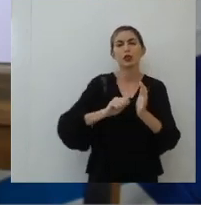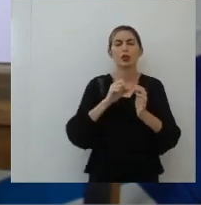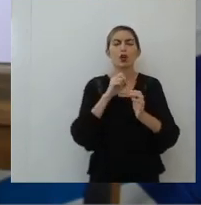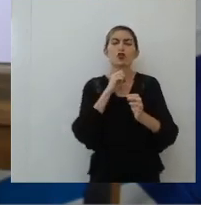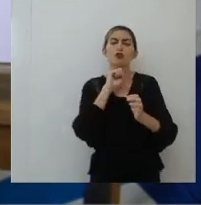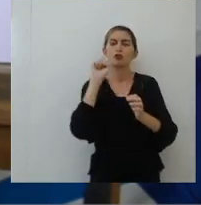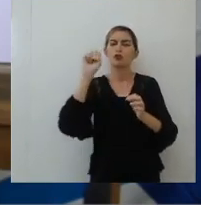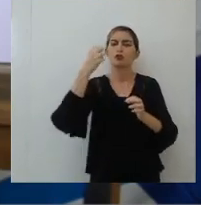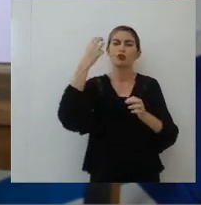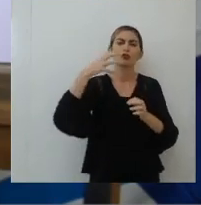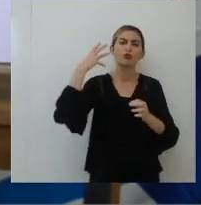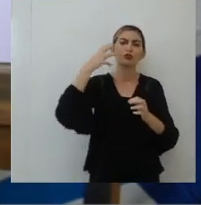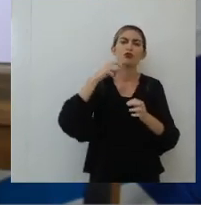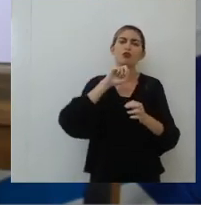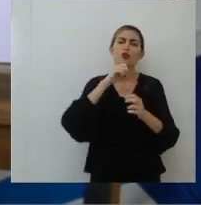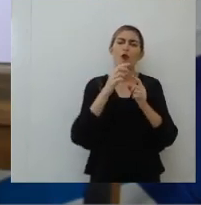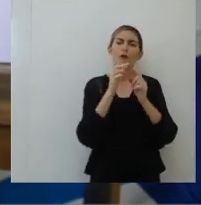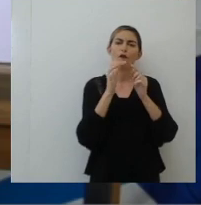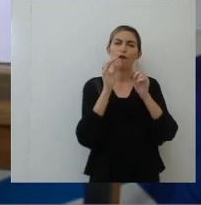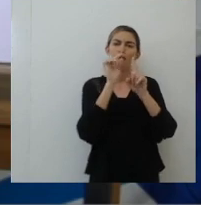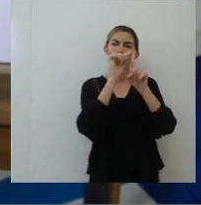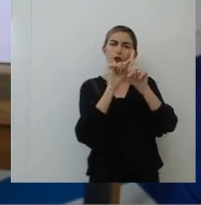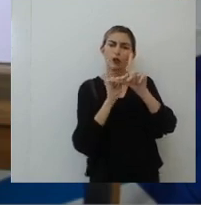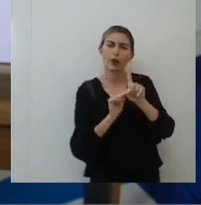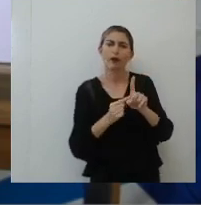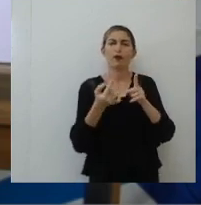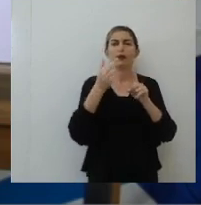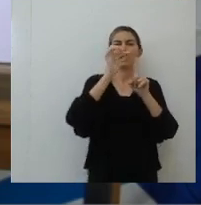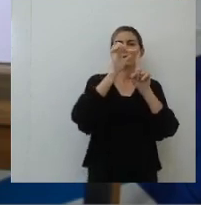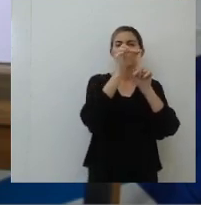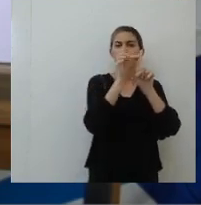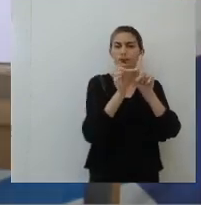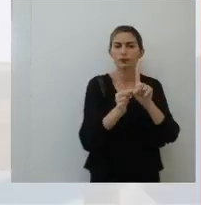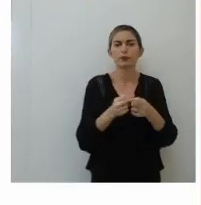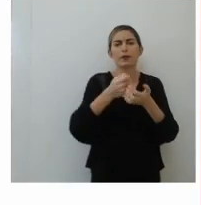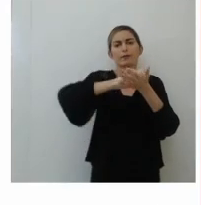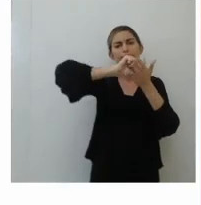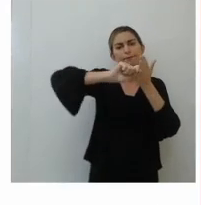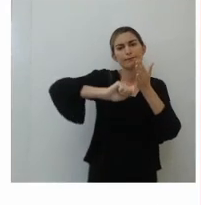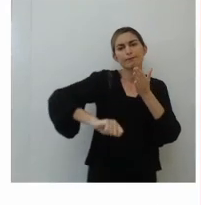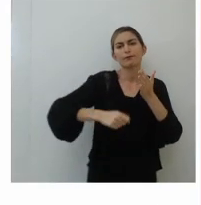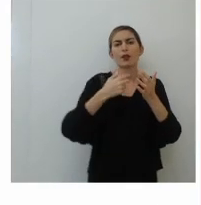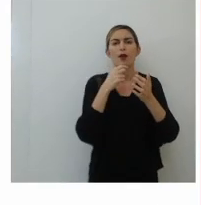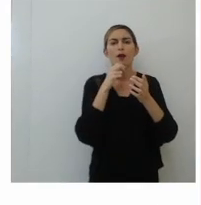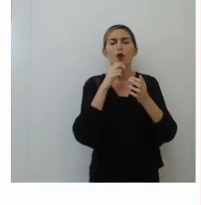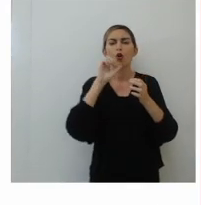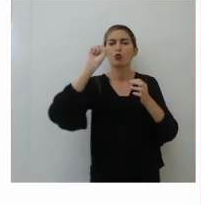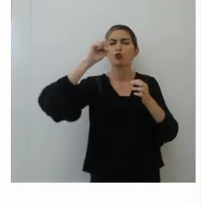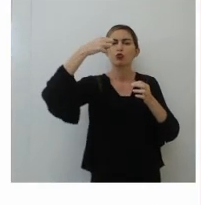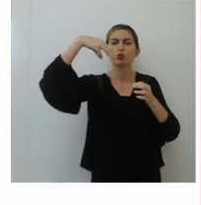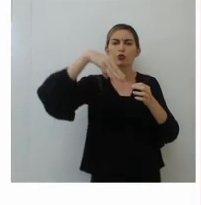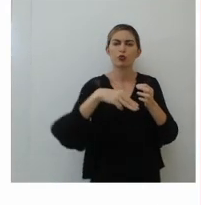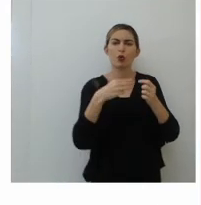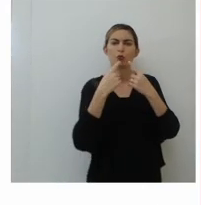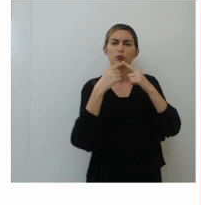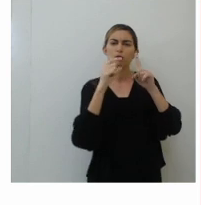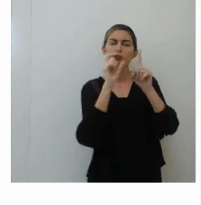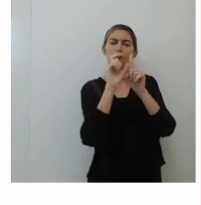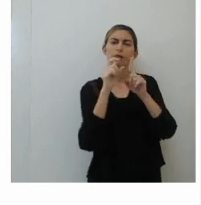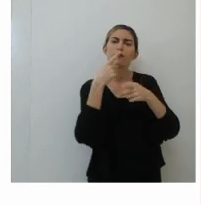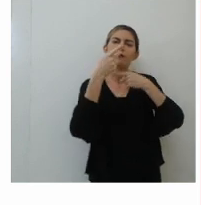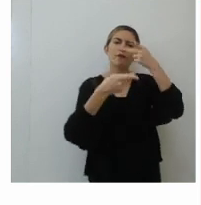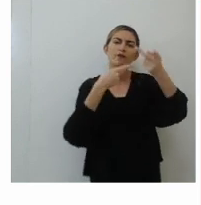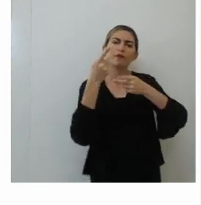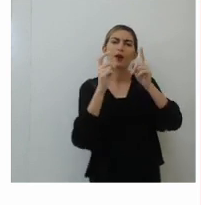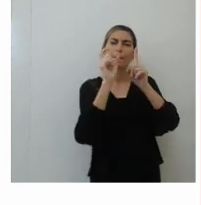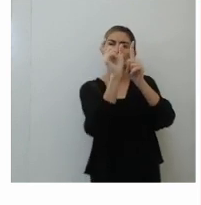sons, né? É a parte fonética relacionada à parte escrita. Olha lá. Consiste no aproveitamento de palavras cuja pronúncia imita o som